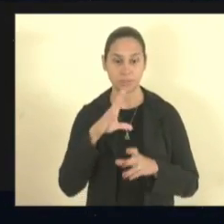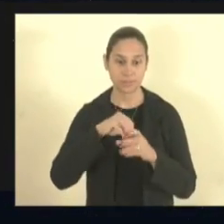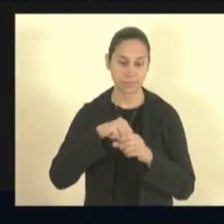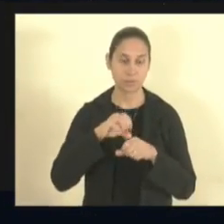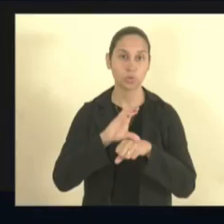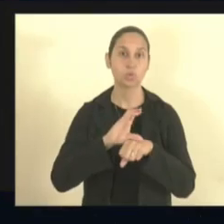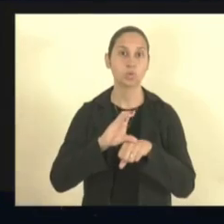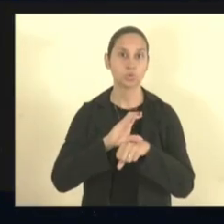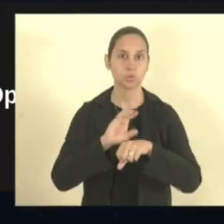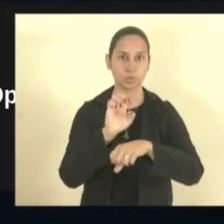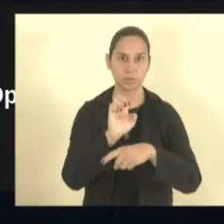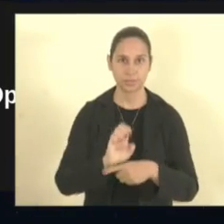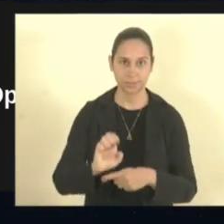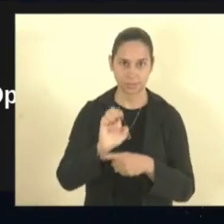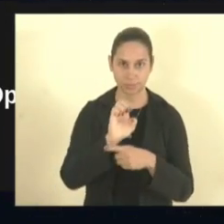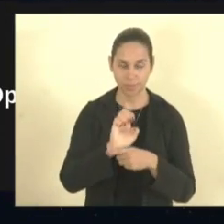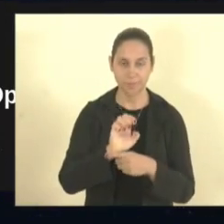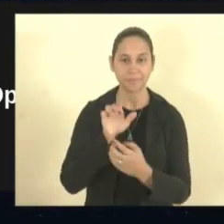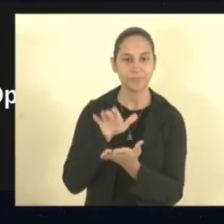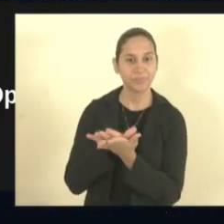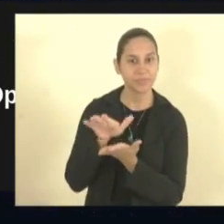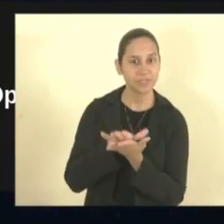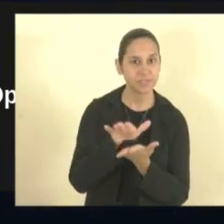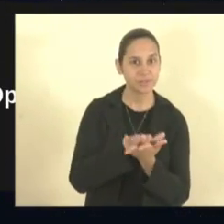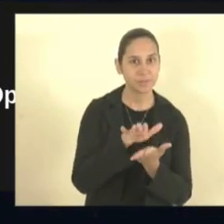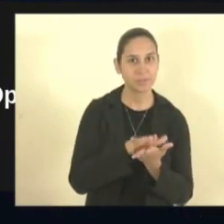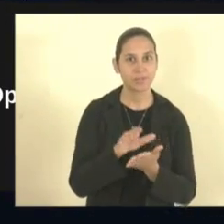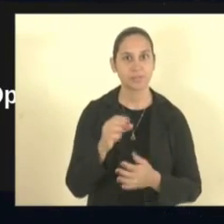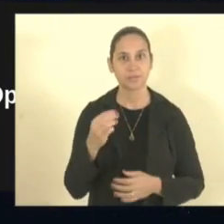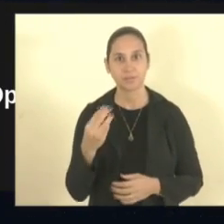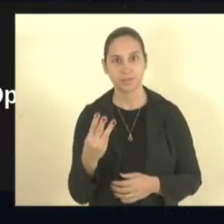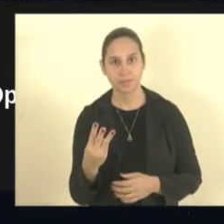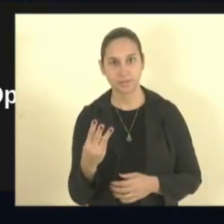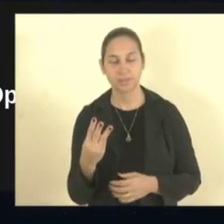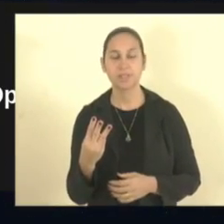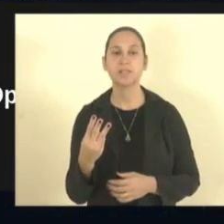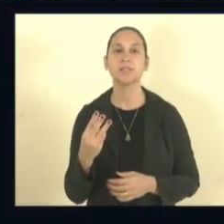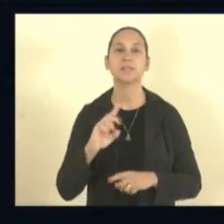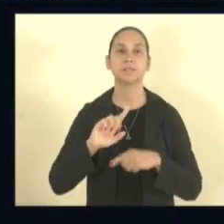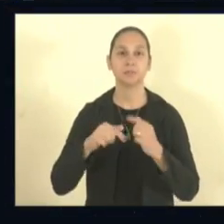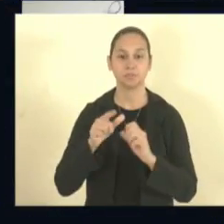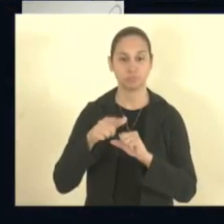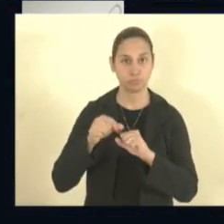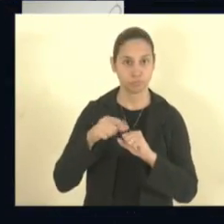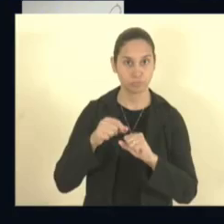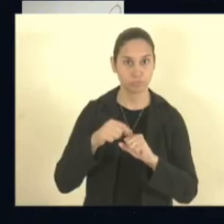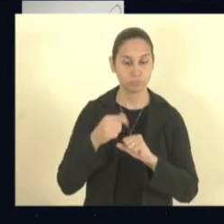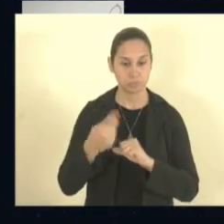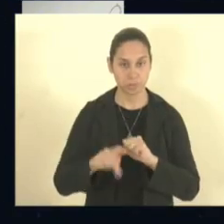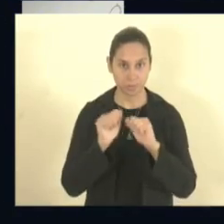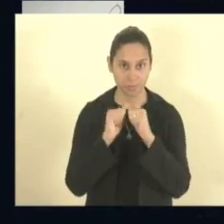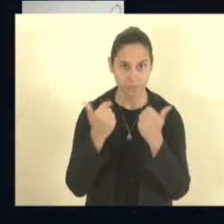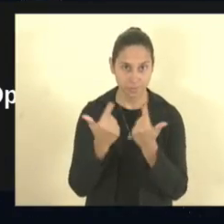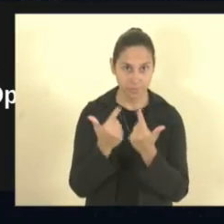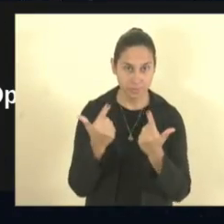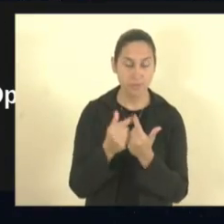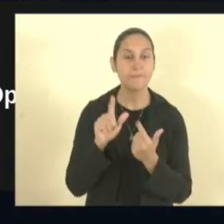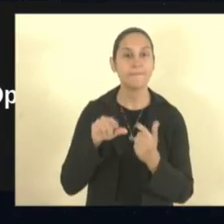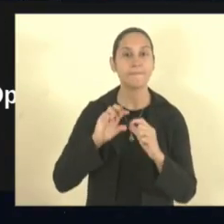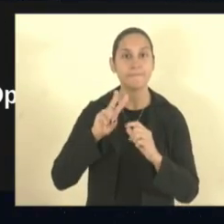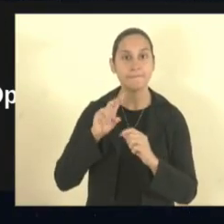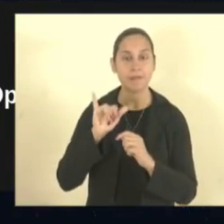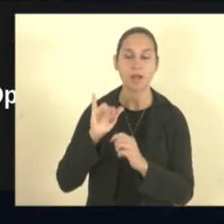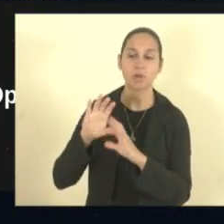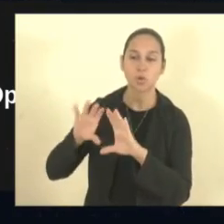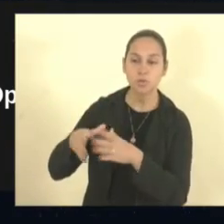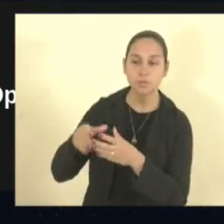Constituição Estadual. O despacho para o item 3 é: após o cumprimento do artigo 120 do Regimento Interno, as Comissões de